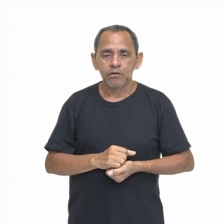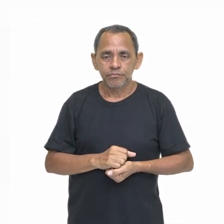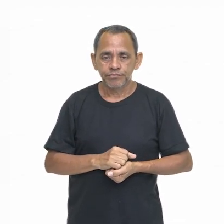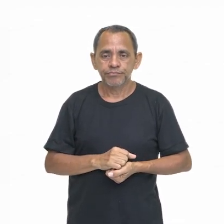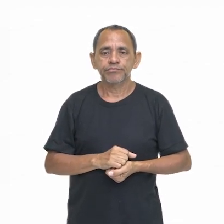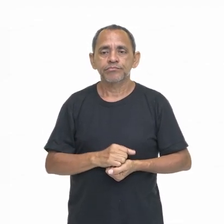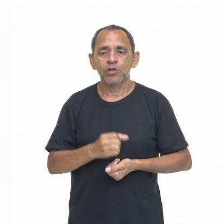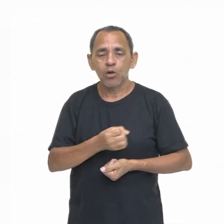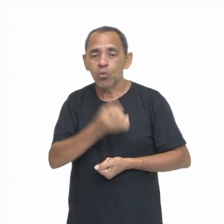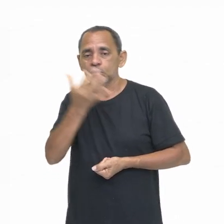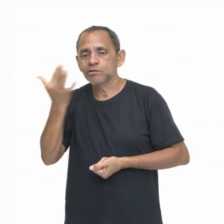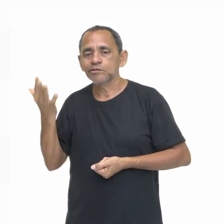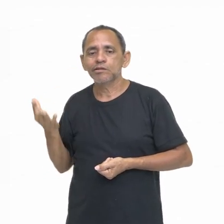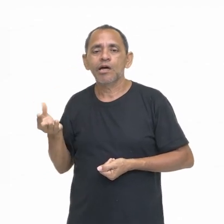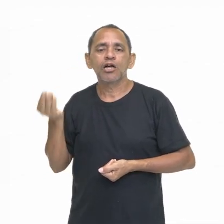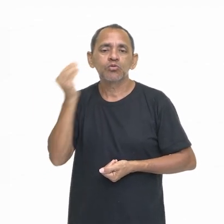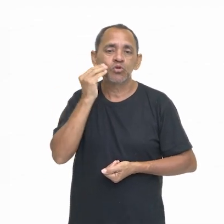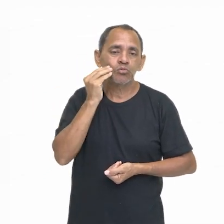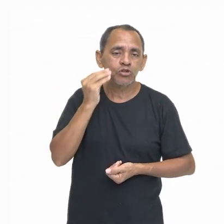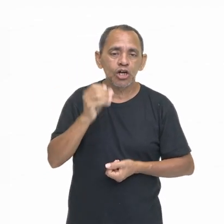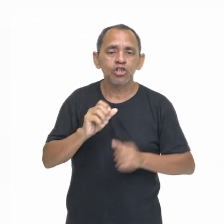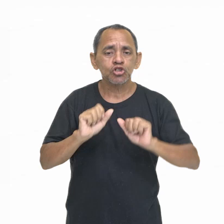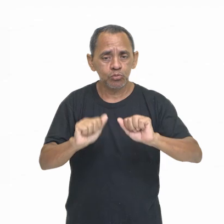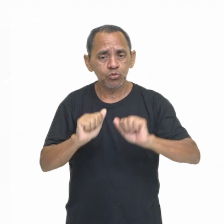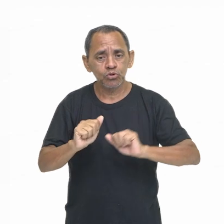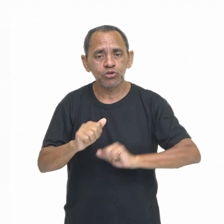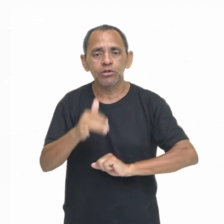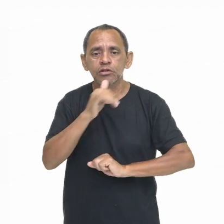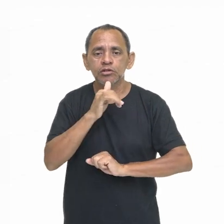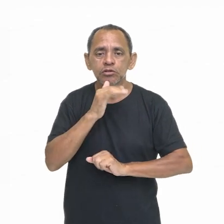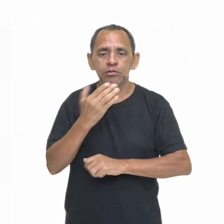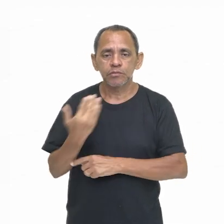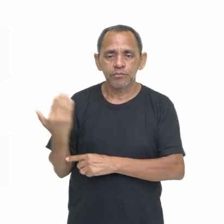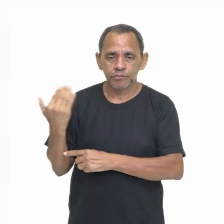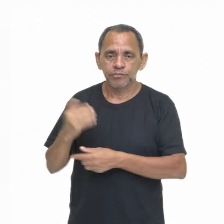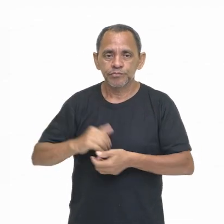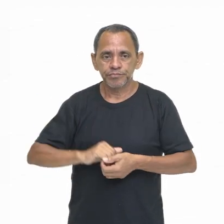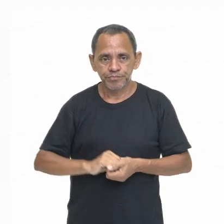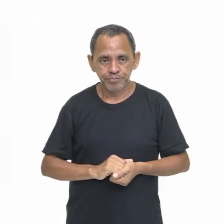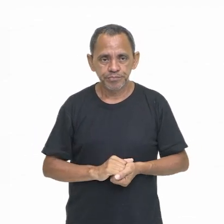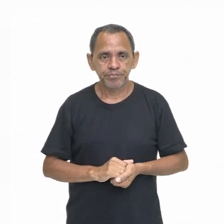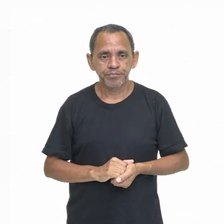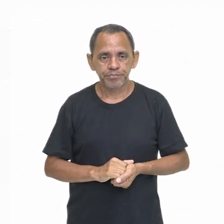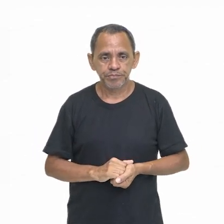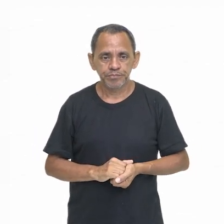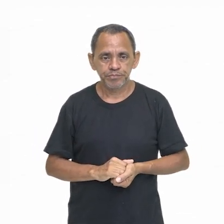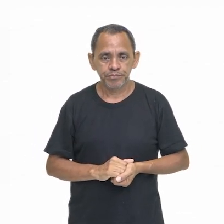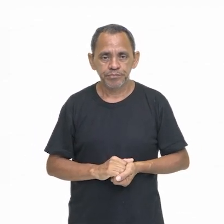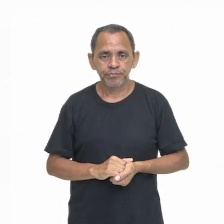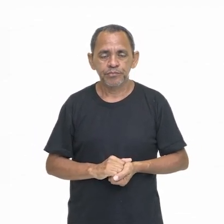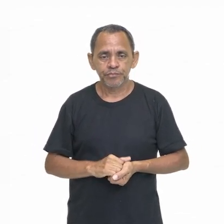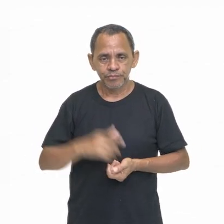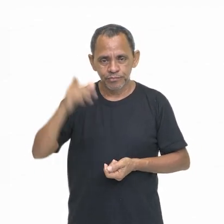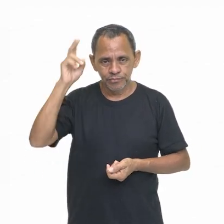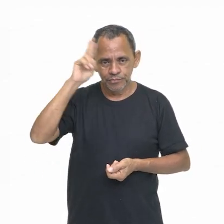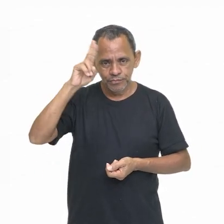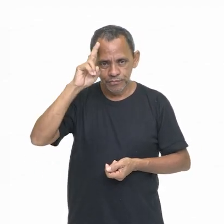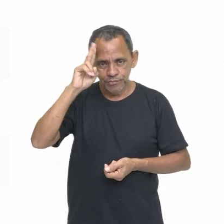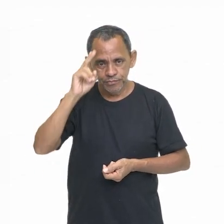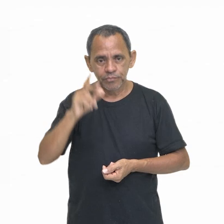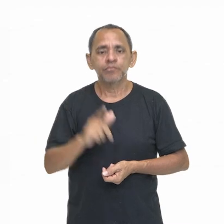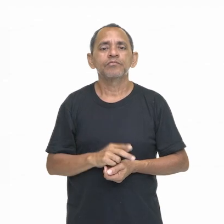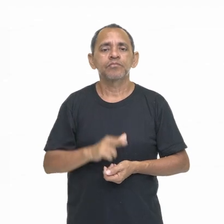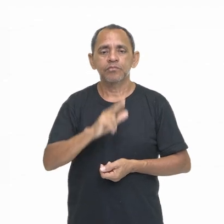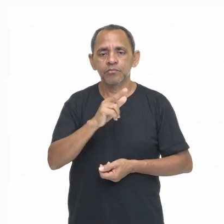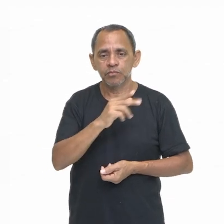Mostramos aqui alguns exemplos e a gente vai retomar aqui um dos exemplos que nós mostramos, que é o exemplo aí do restaurante. Acompanhe comigo aí na tela.